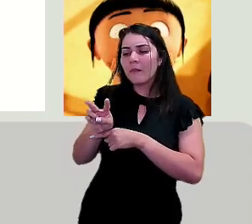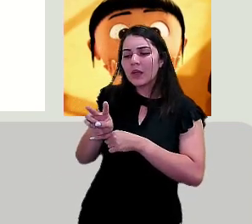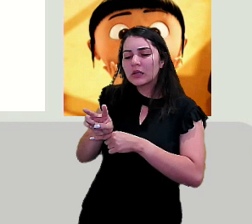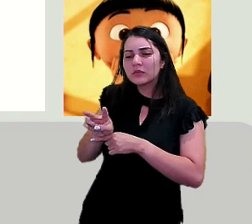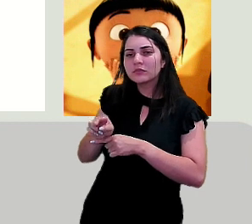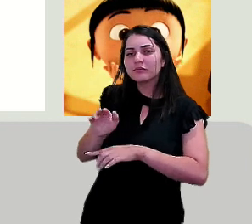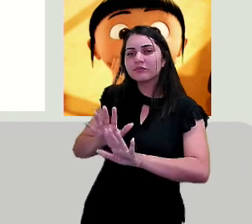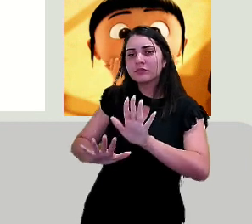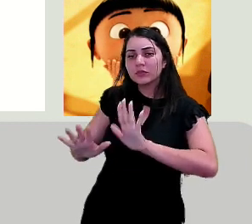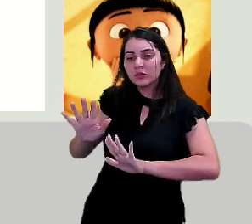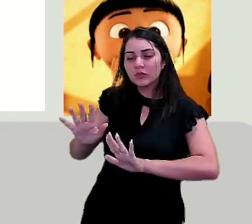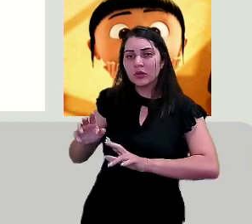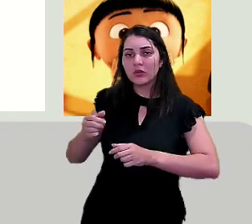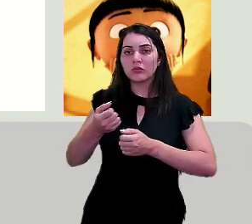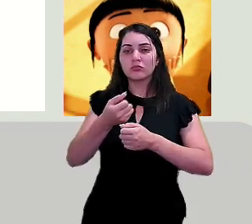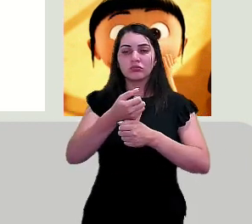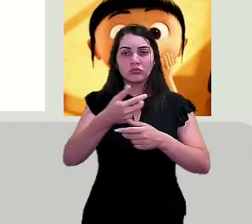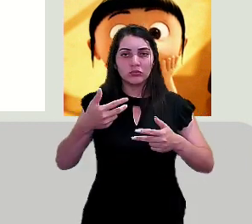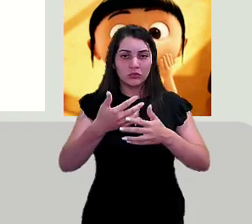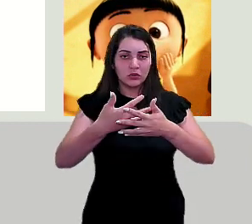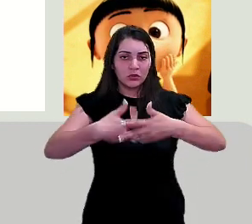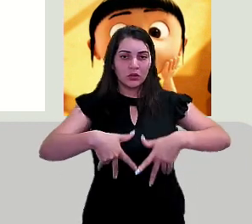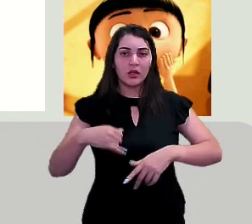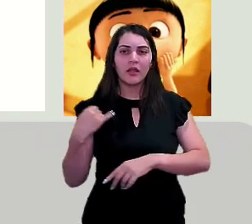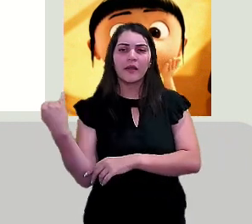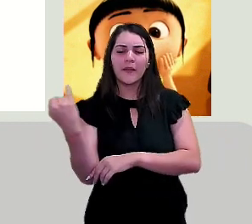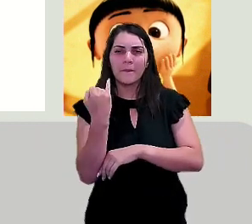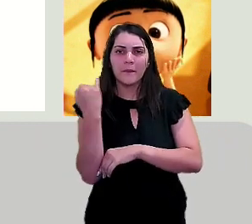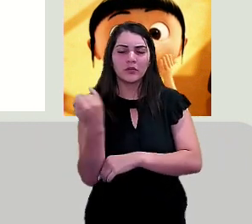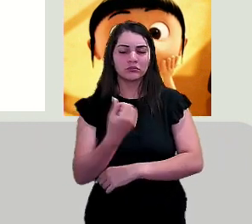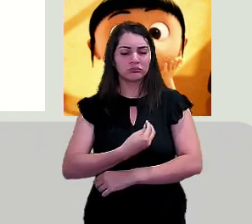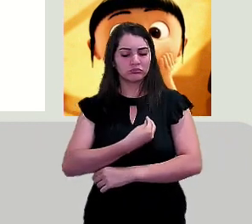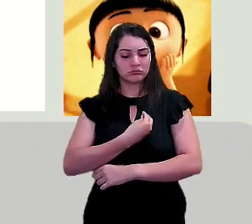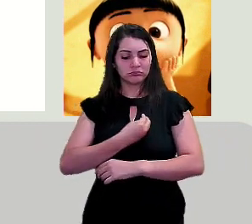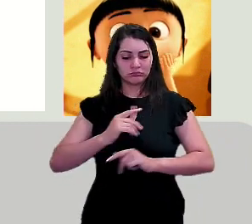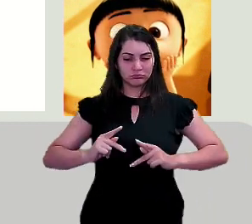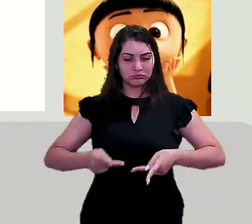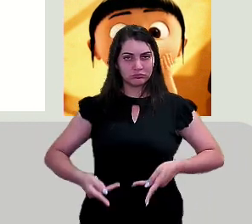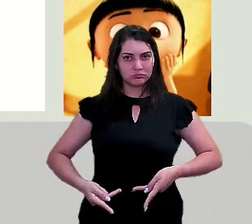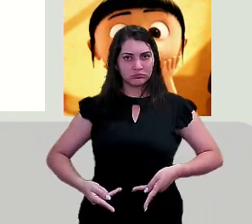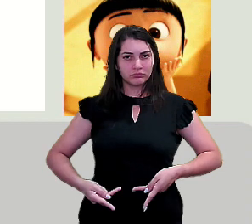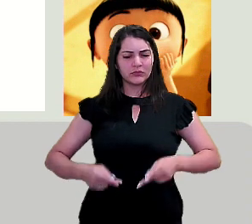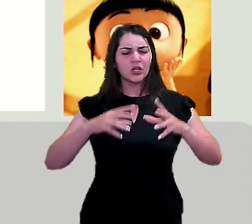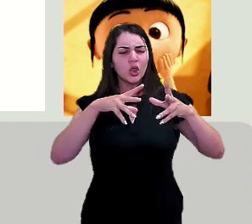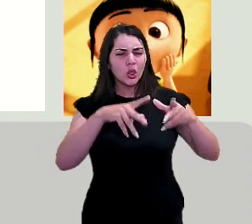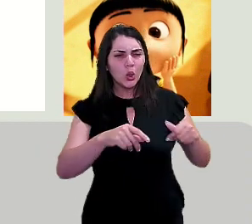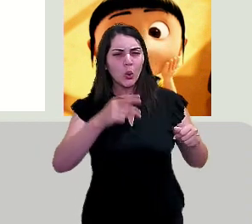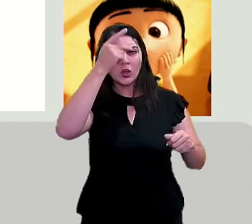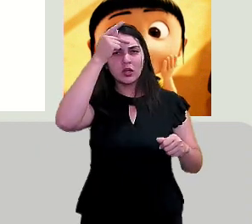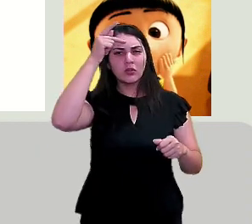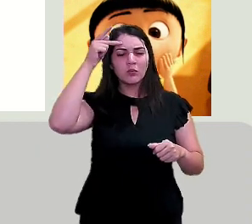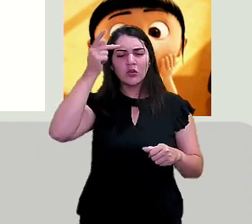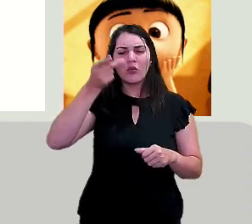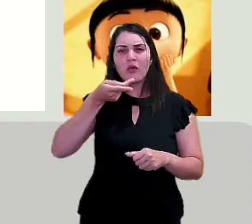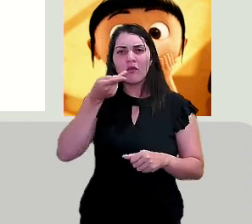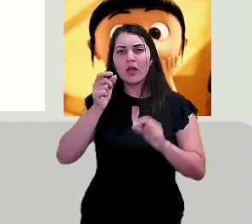naturais é importante para a nossa sobrevivência? Por que isso é tão importante? Todo mundo fala, não é verdade?